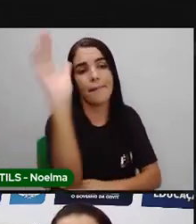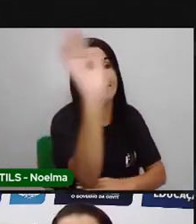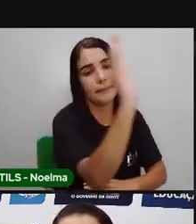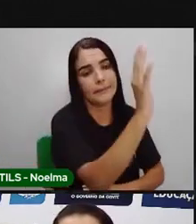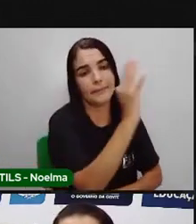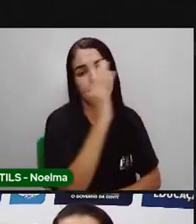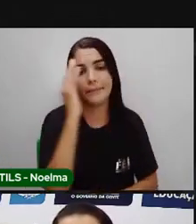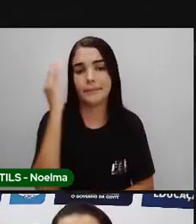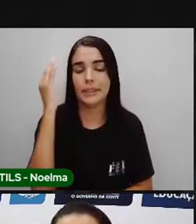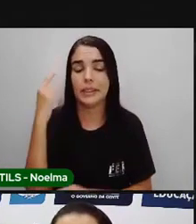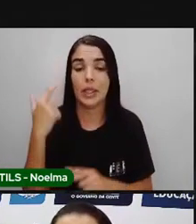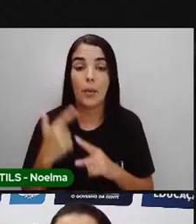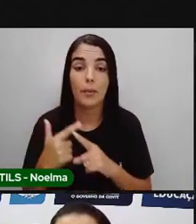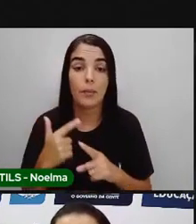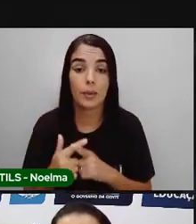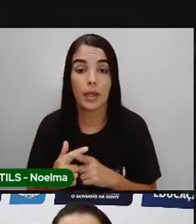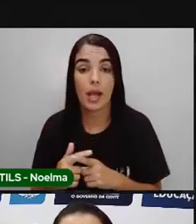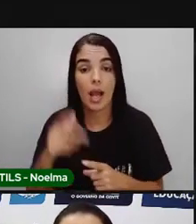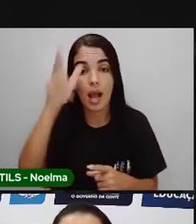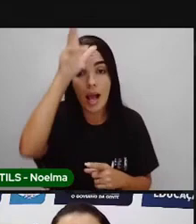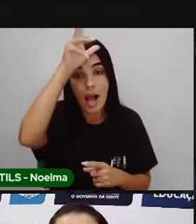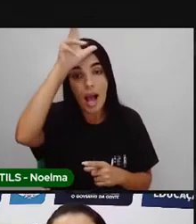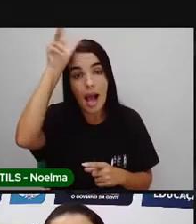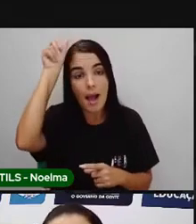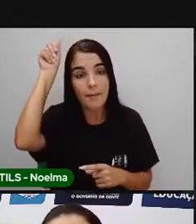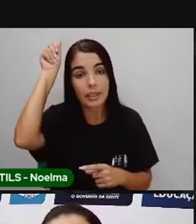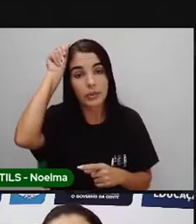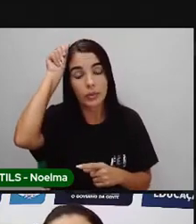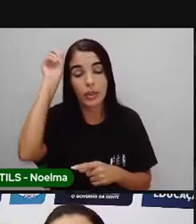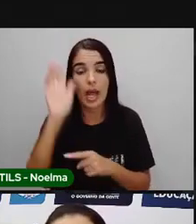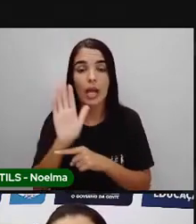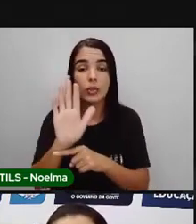Porque a Amazônia, ela ajuda a controlar